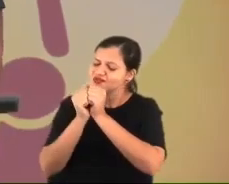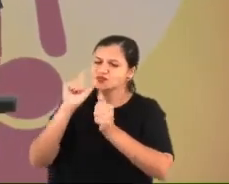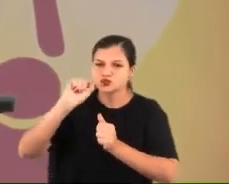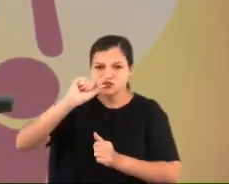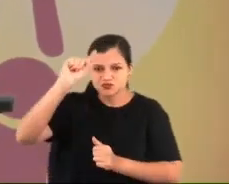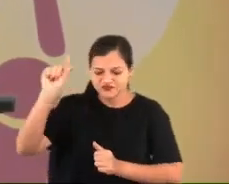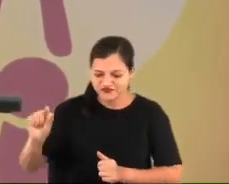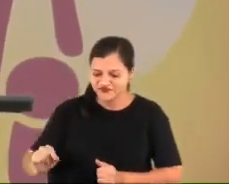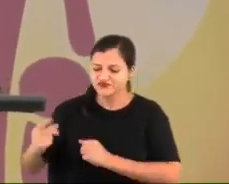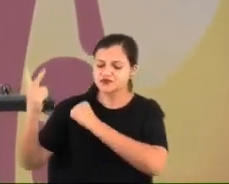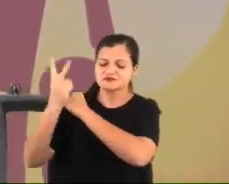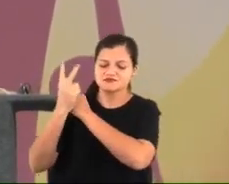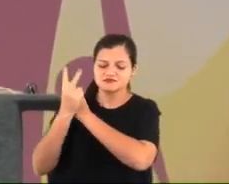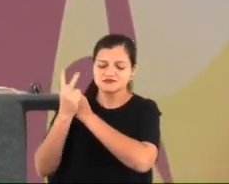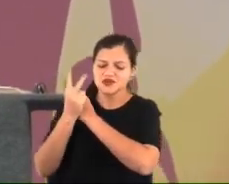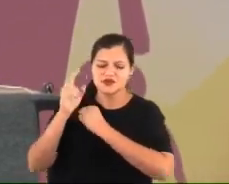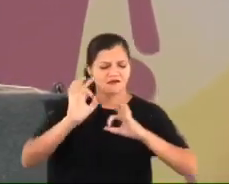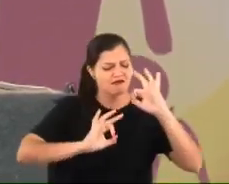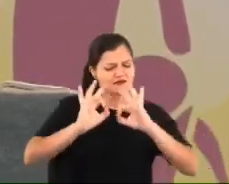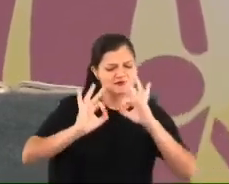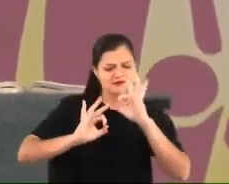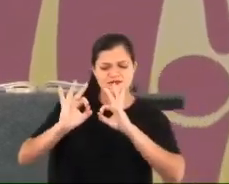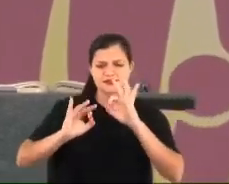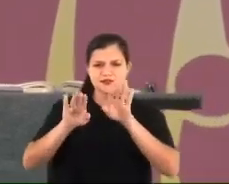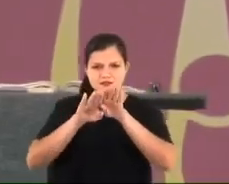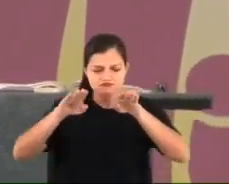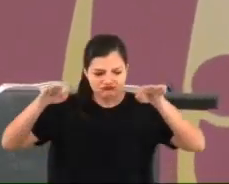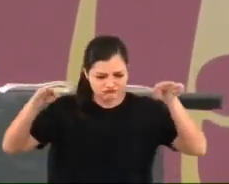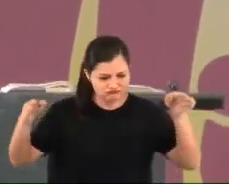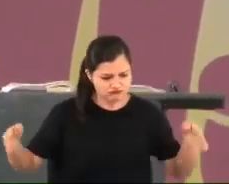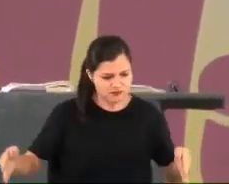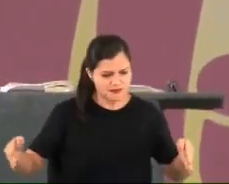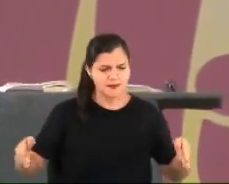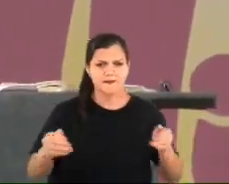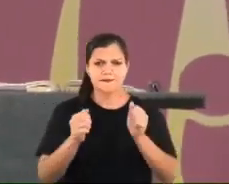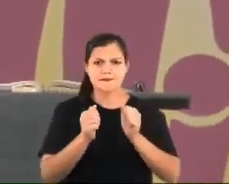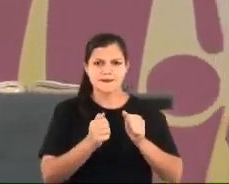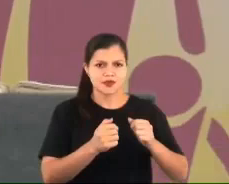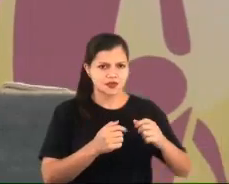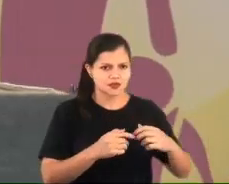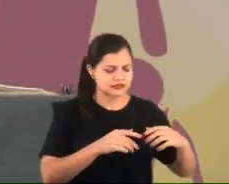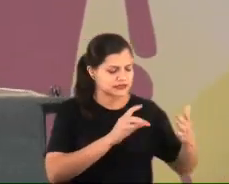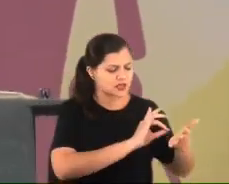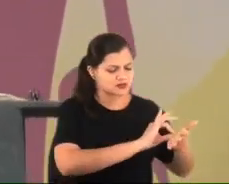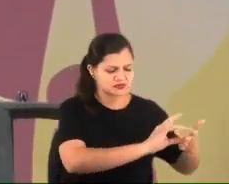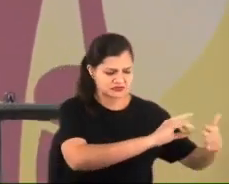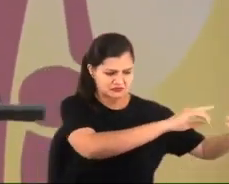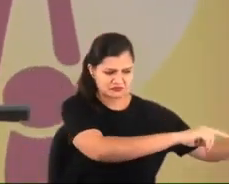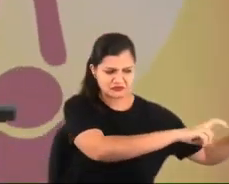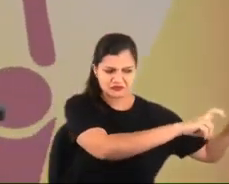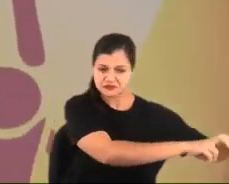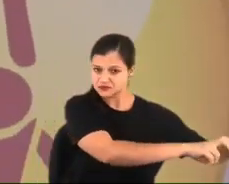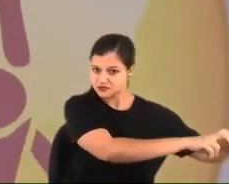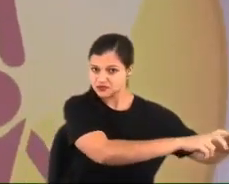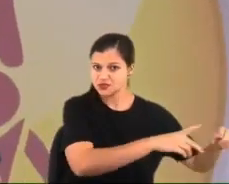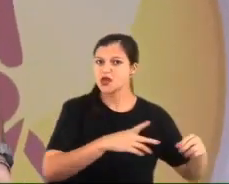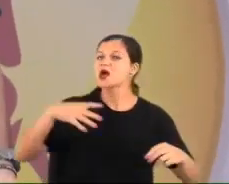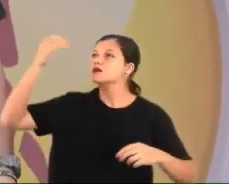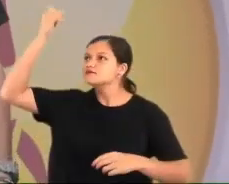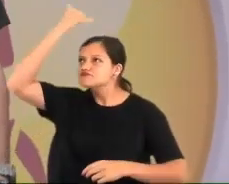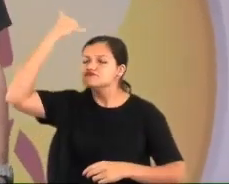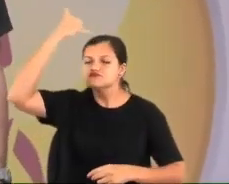consolam. Prepara-me uma mesa na presença dos meus adversários, unges a minha cabeça com óleo, o meu